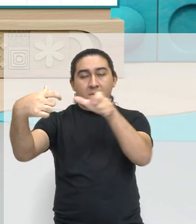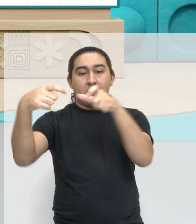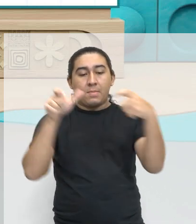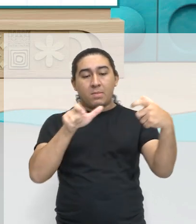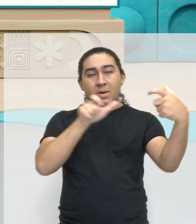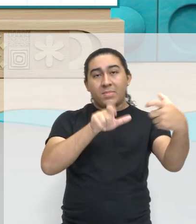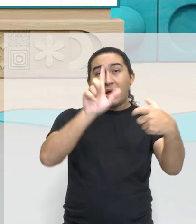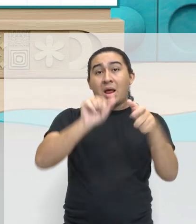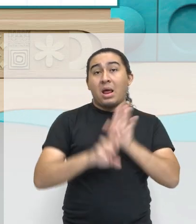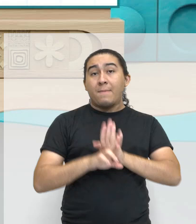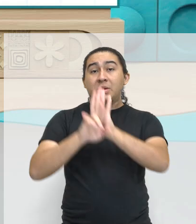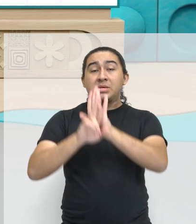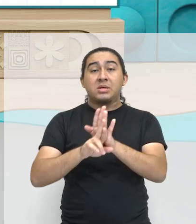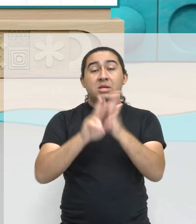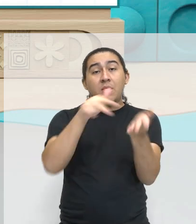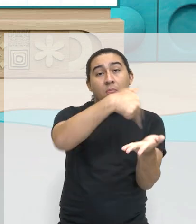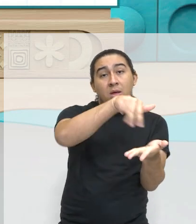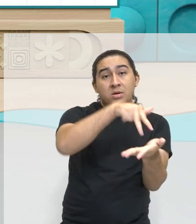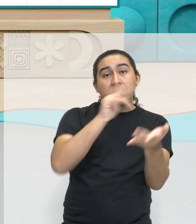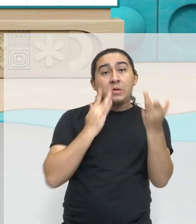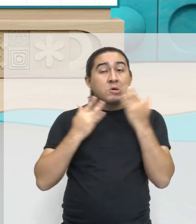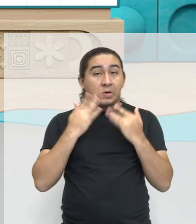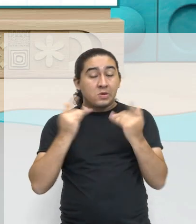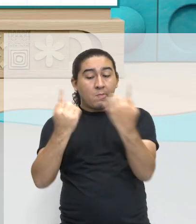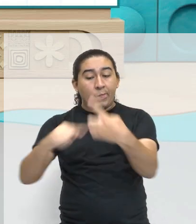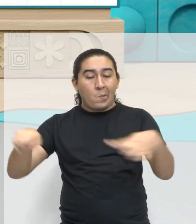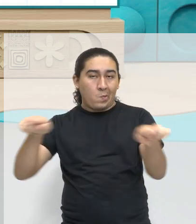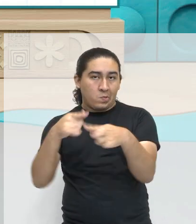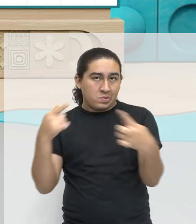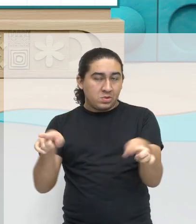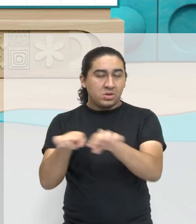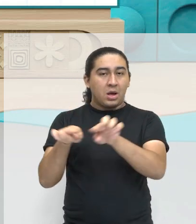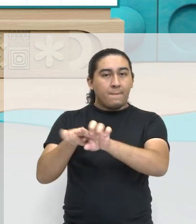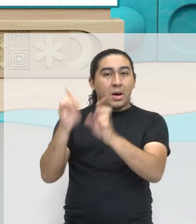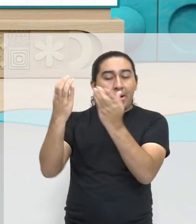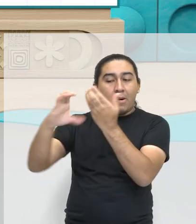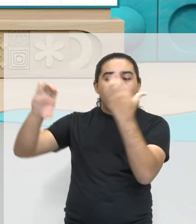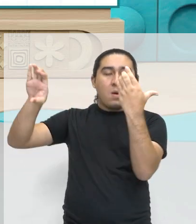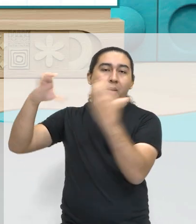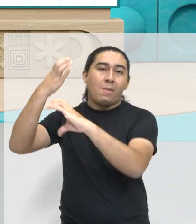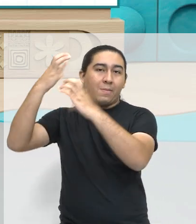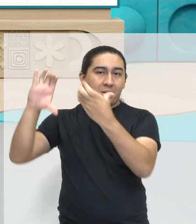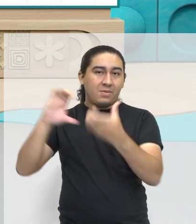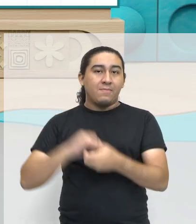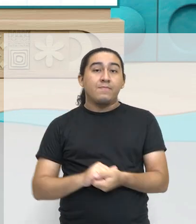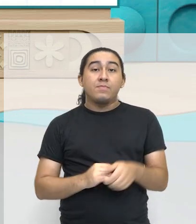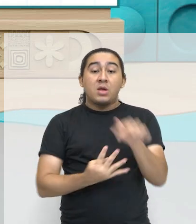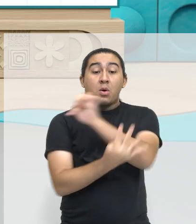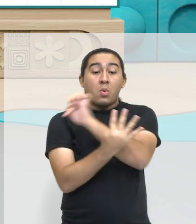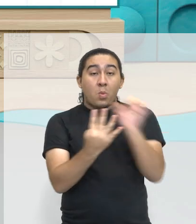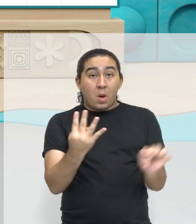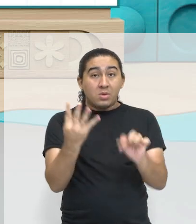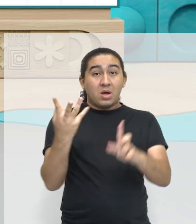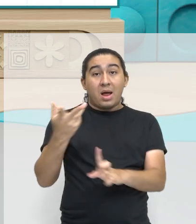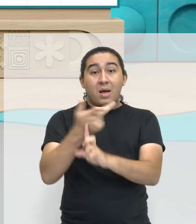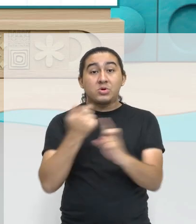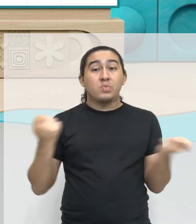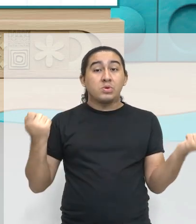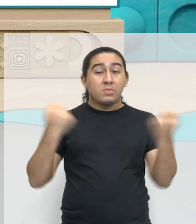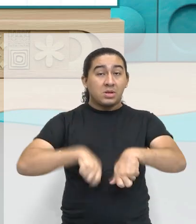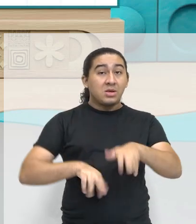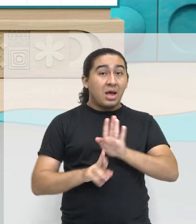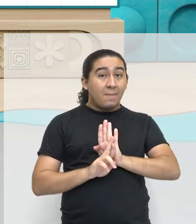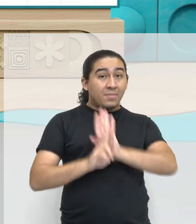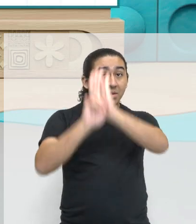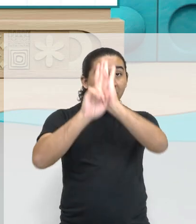dividida em 4 telas, que representam o quê? A dança, a tragédia, a música e a ópera.